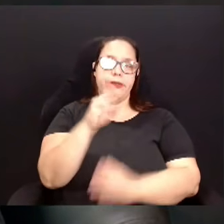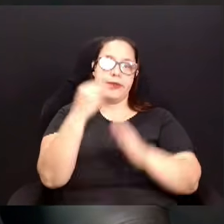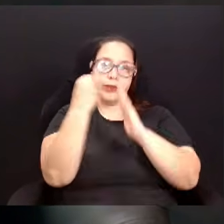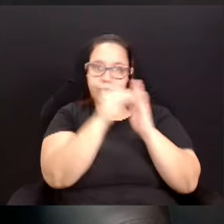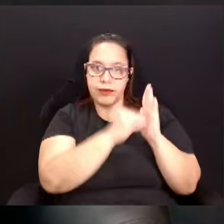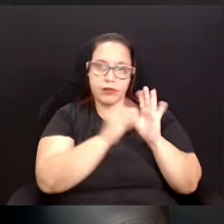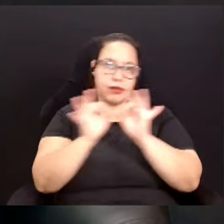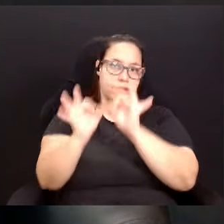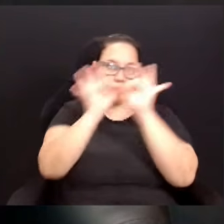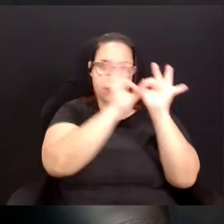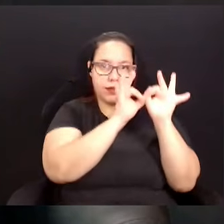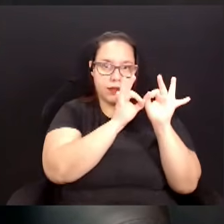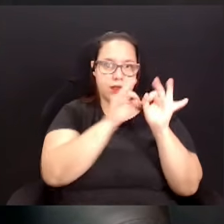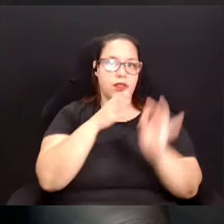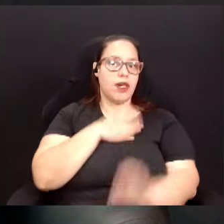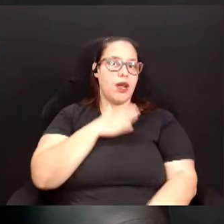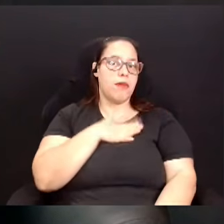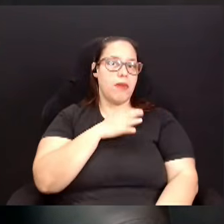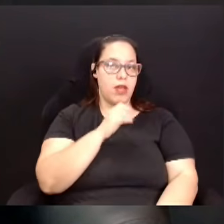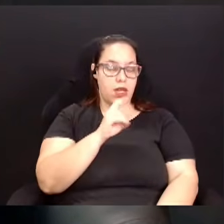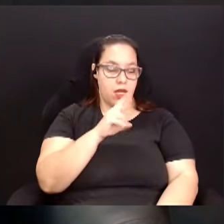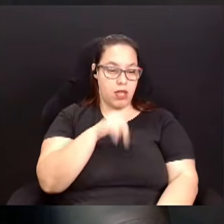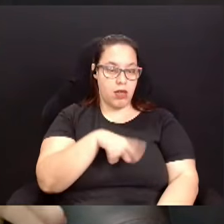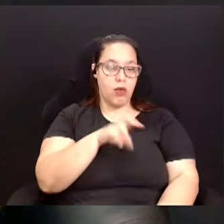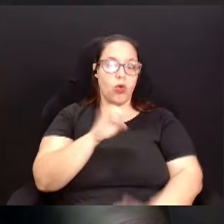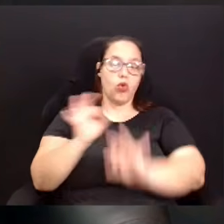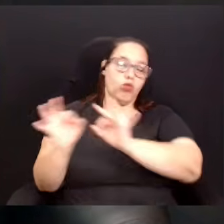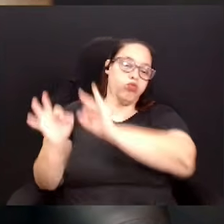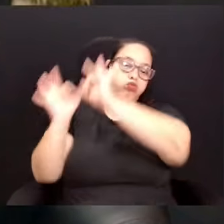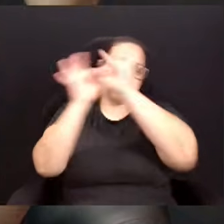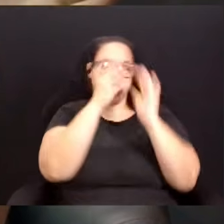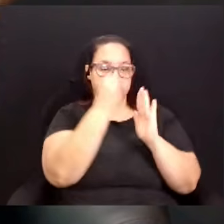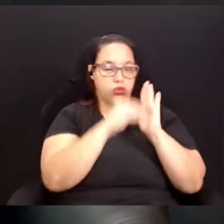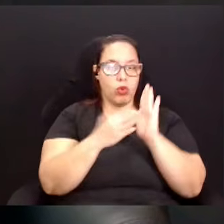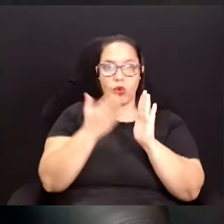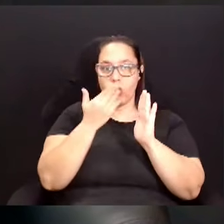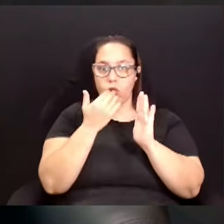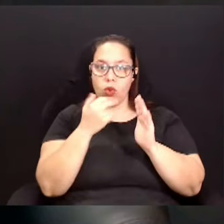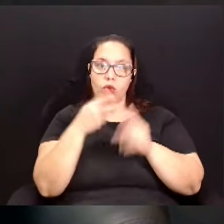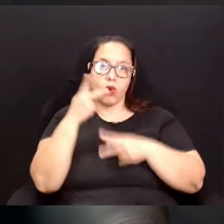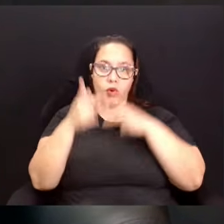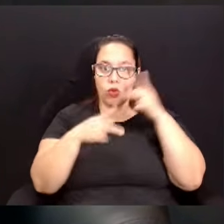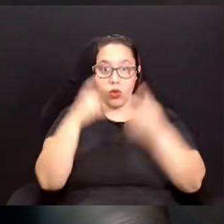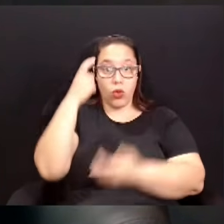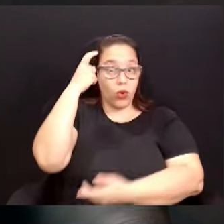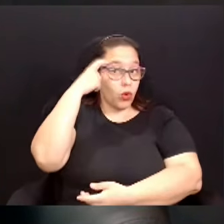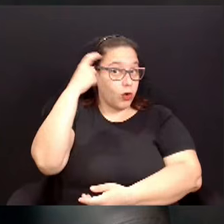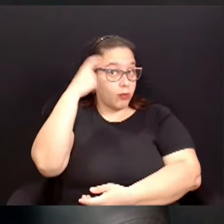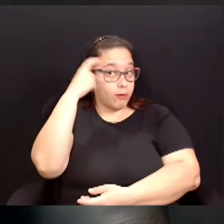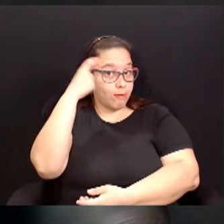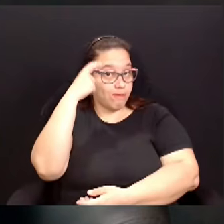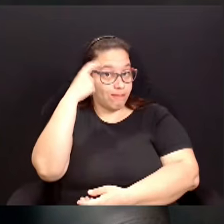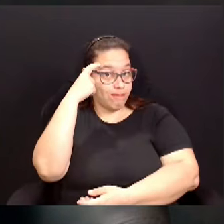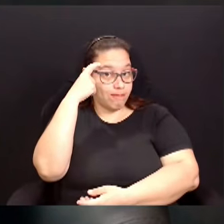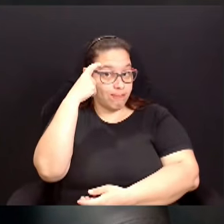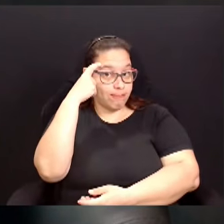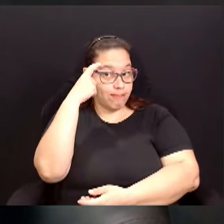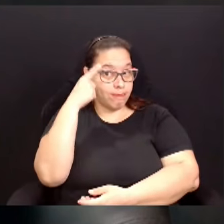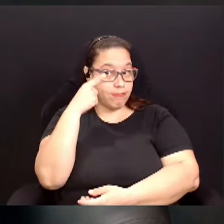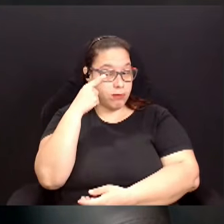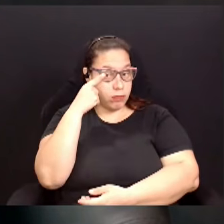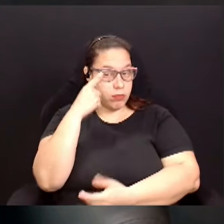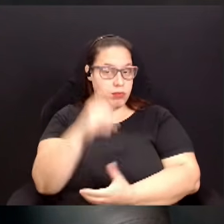postar a minha, né? Ali eu vou colocar o que eu comi, o que eu falei, o que eu penso. E isso também gera uma questão